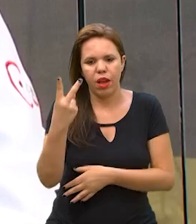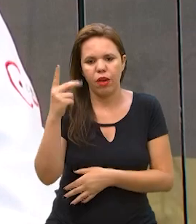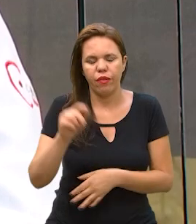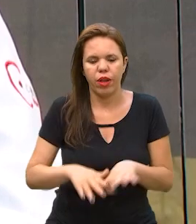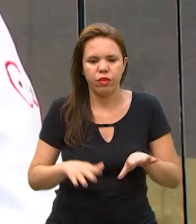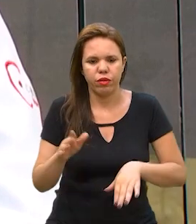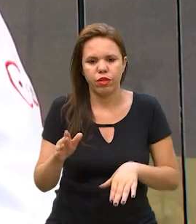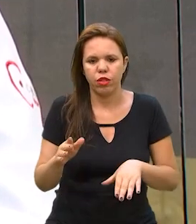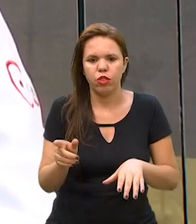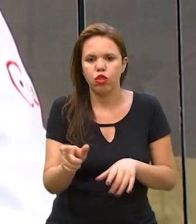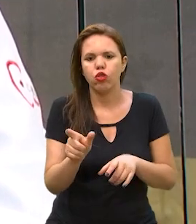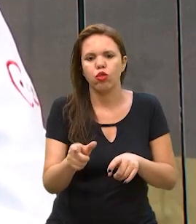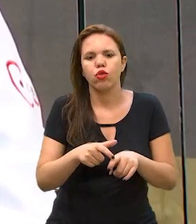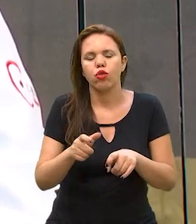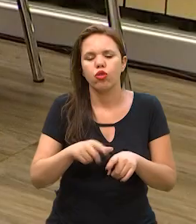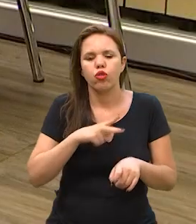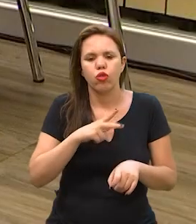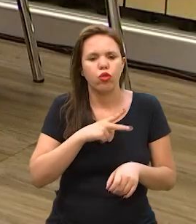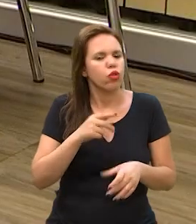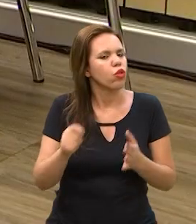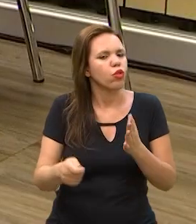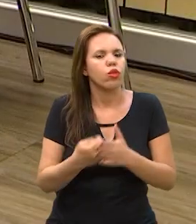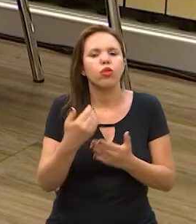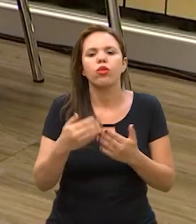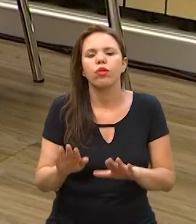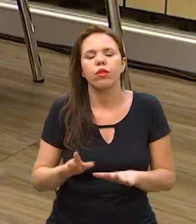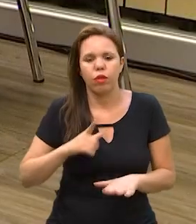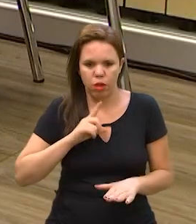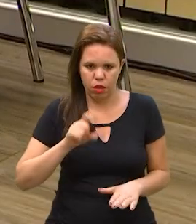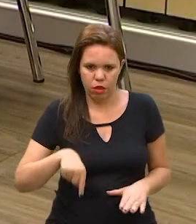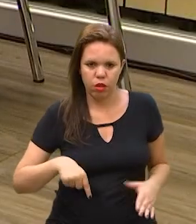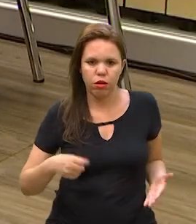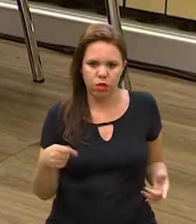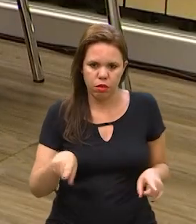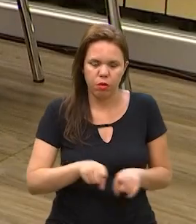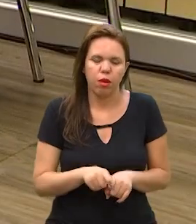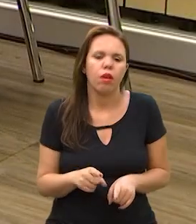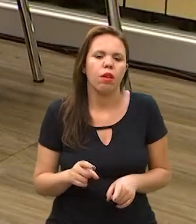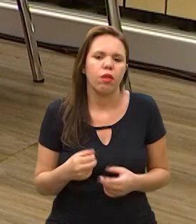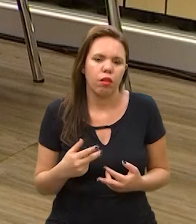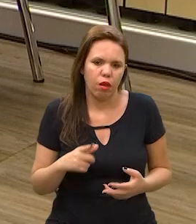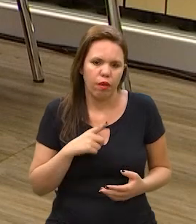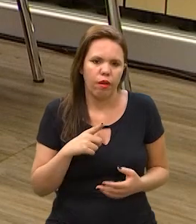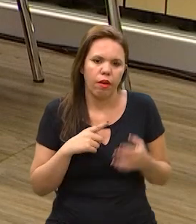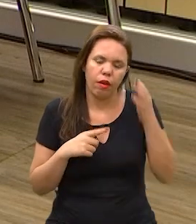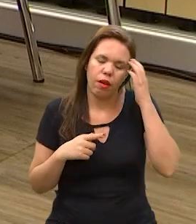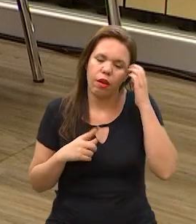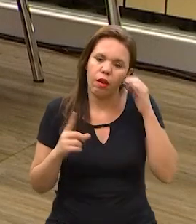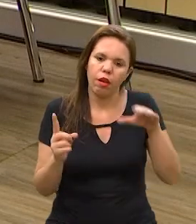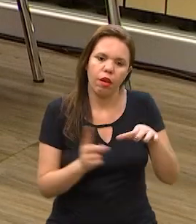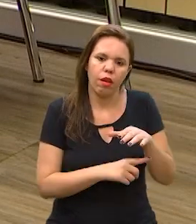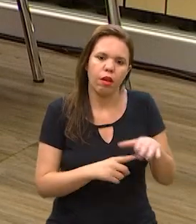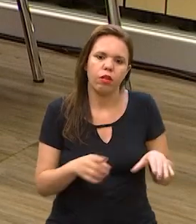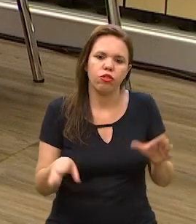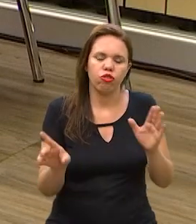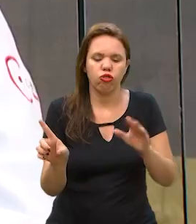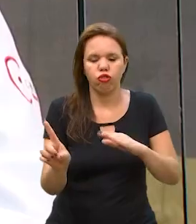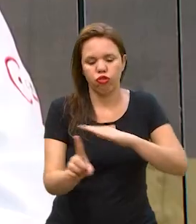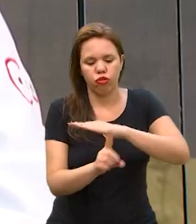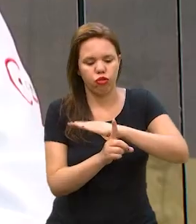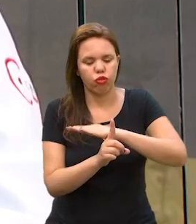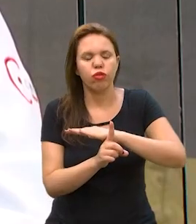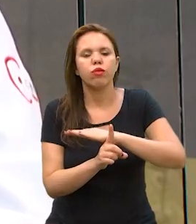que às vezes o convênio não autoriza? Existe isso também? Existe uma situação do paciente chegar no balcão do